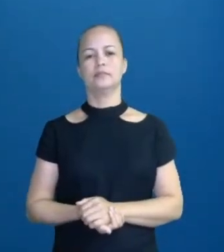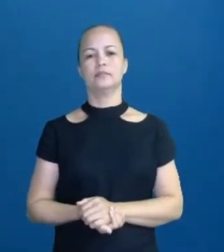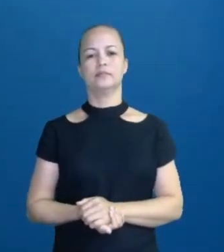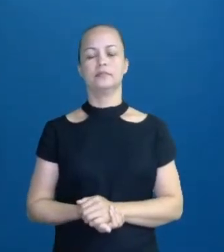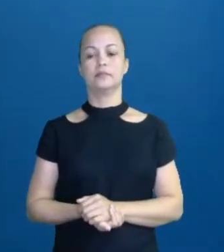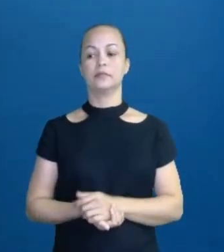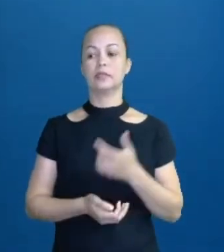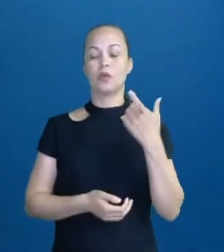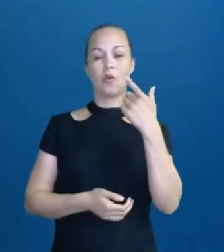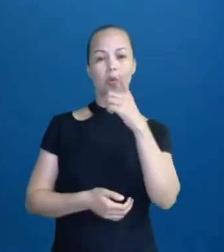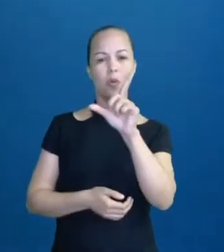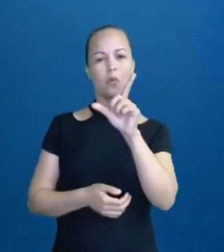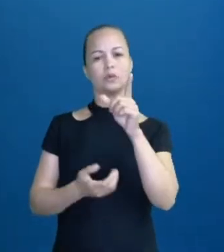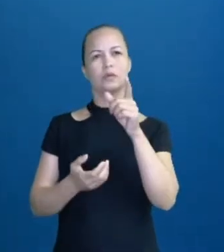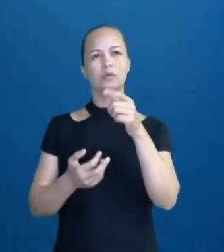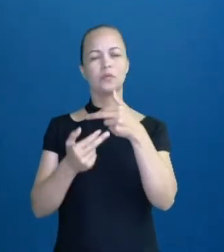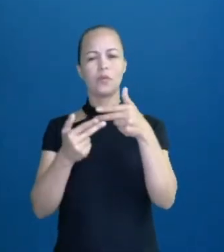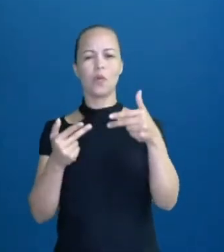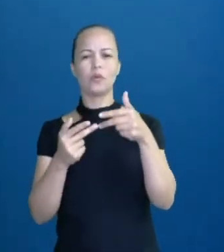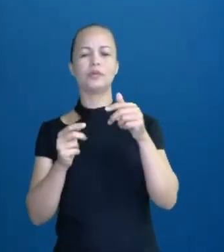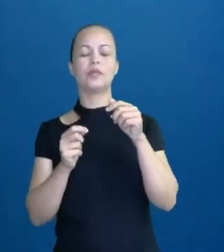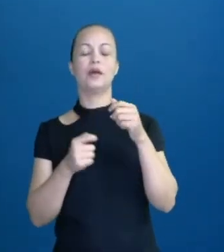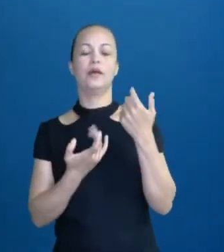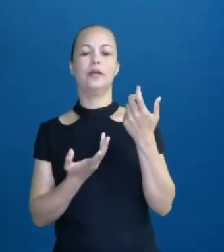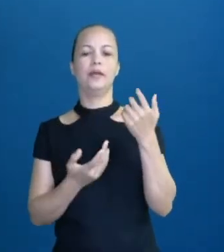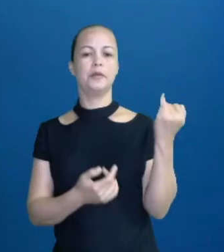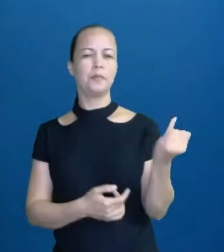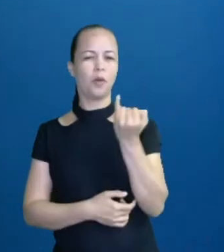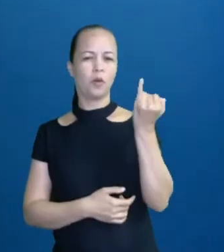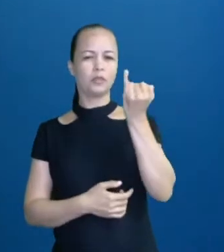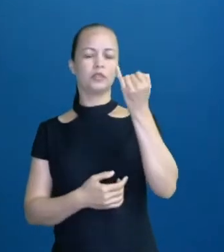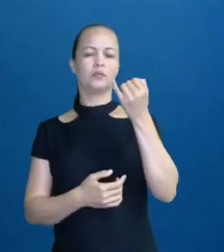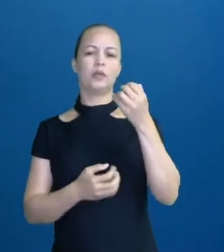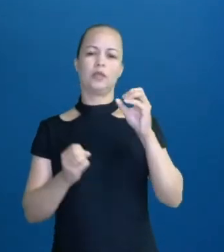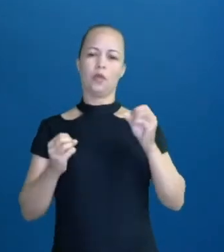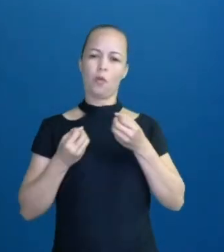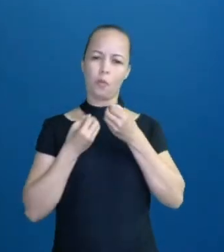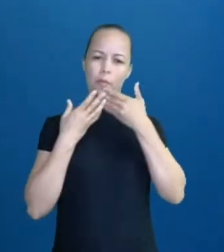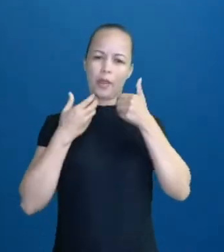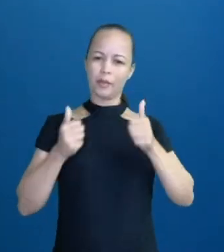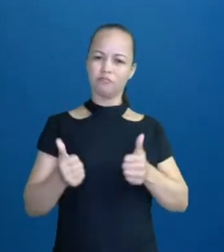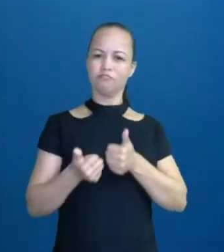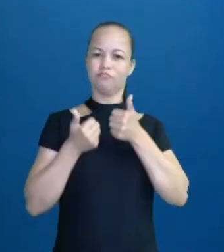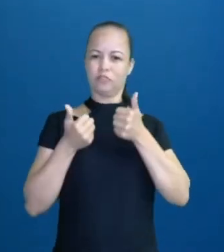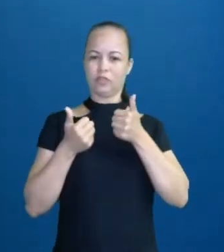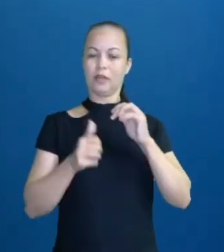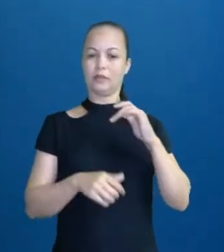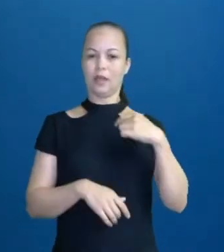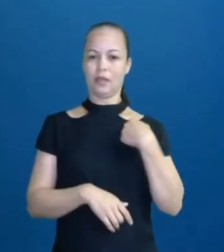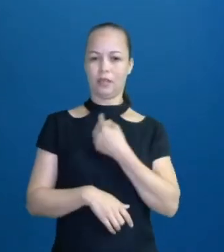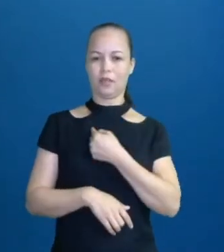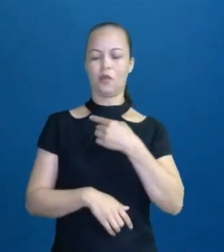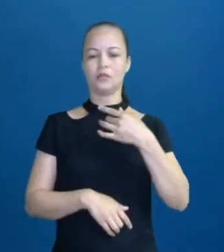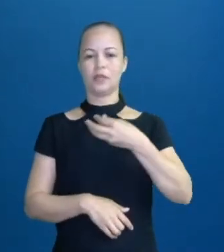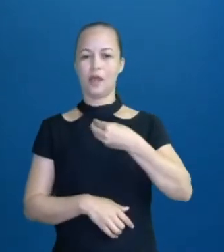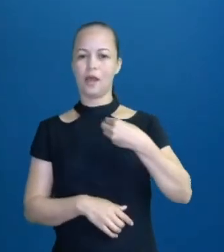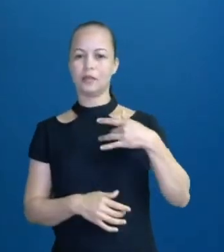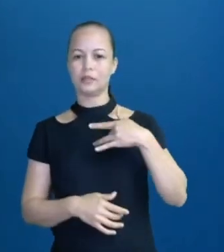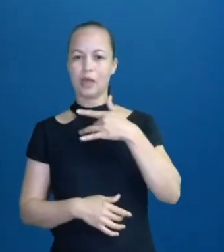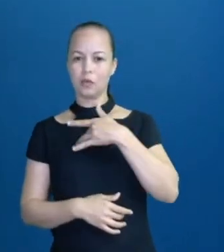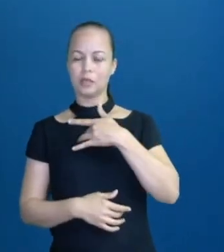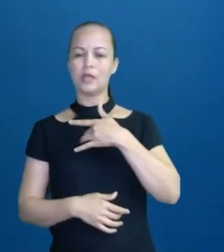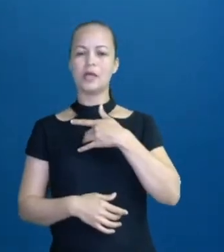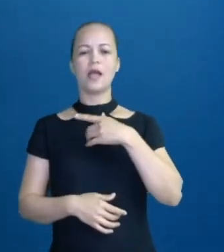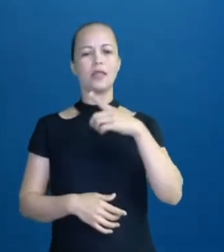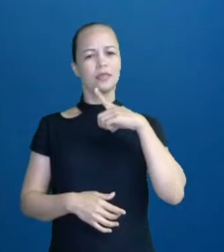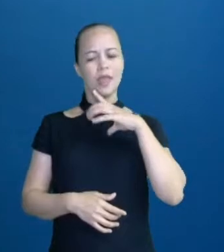E outra coisa extremamente importante, né, para mantermos o nosso bem-estar, a nossa saúde, é termos amor